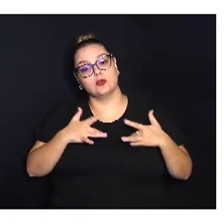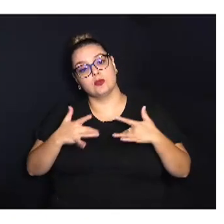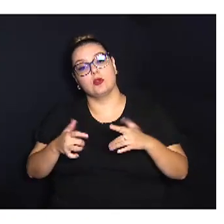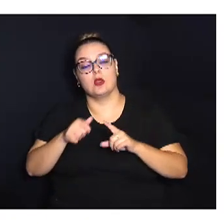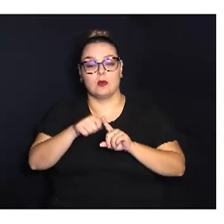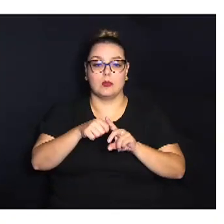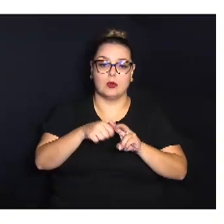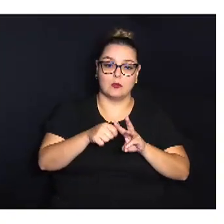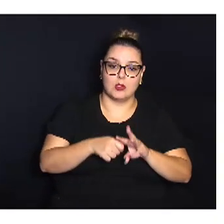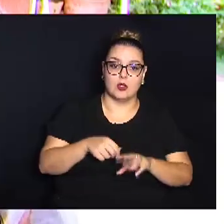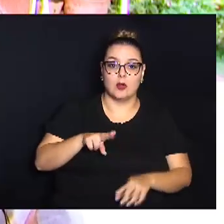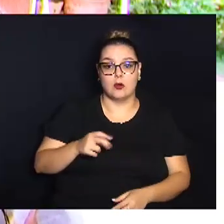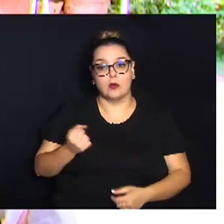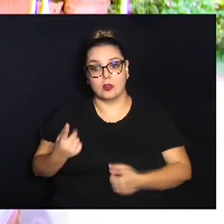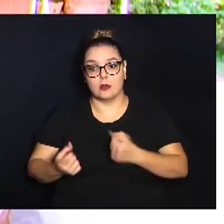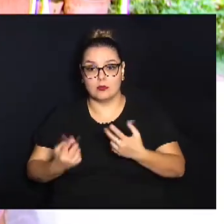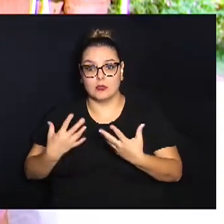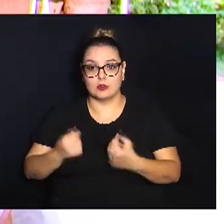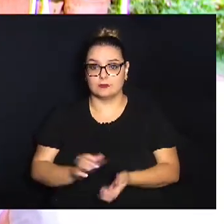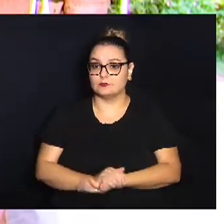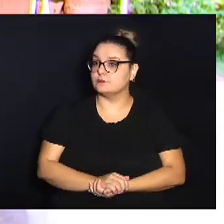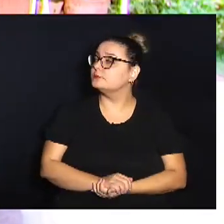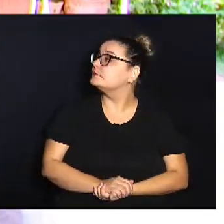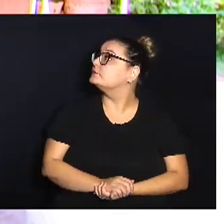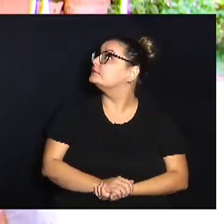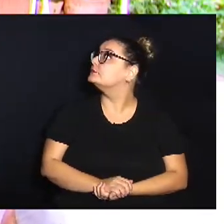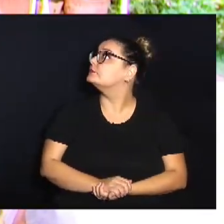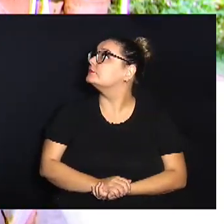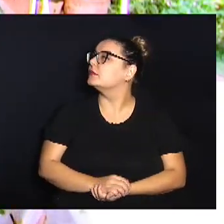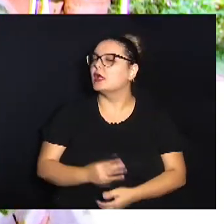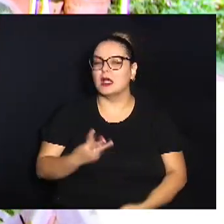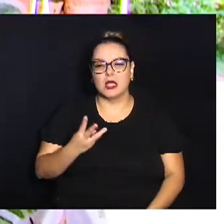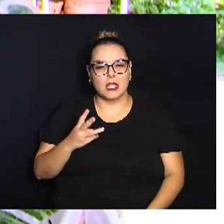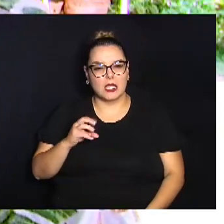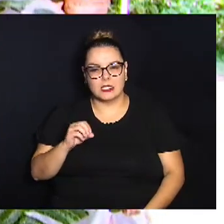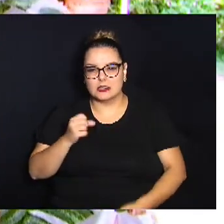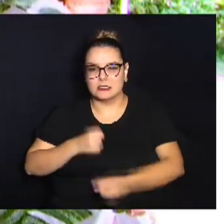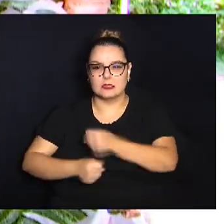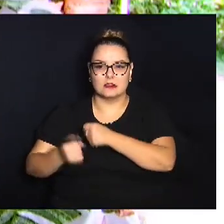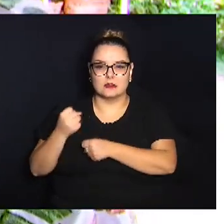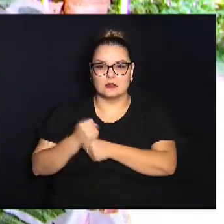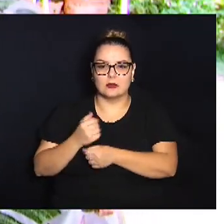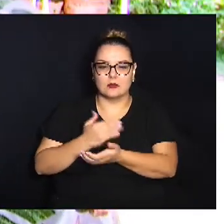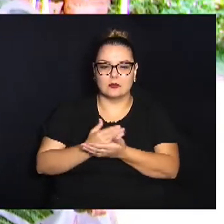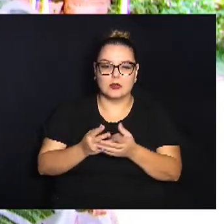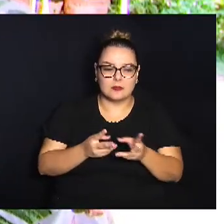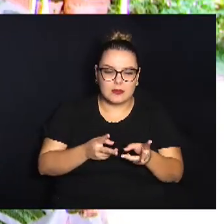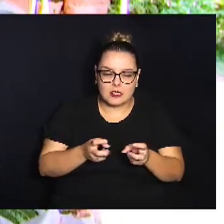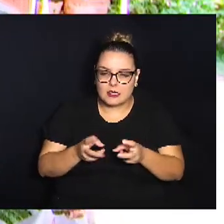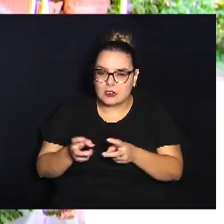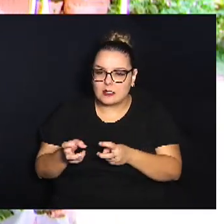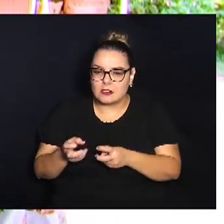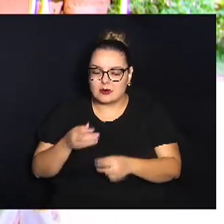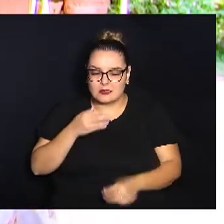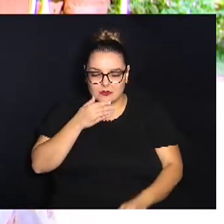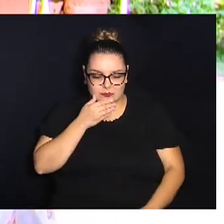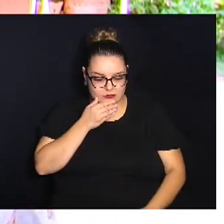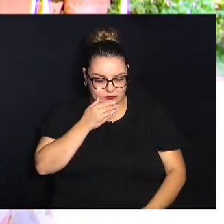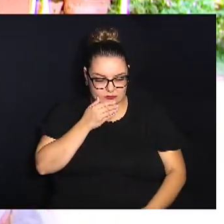mensais ou esporádicas. Há 30 anos eu comecei a reparar que havia muitos